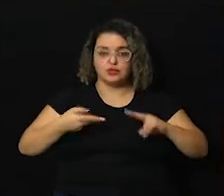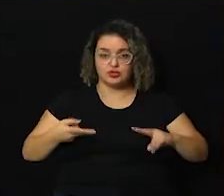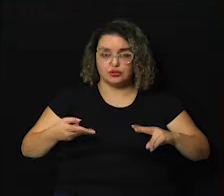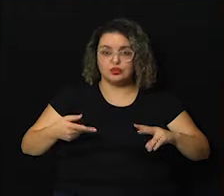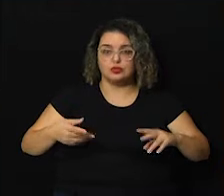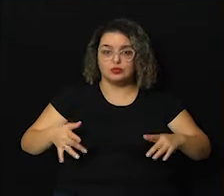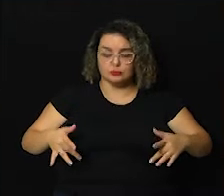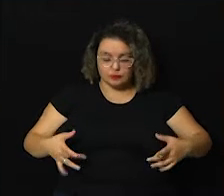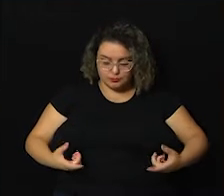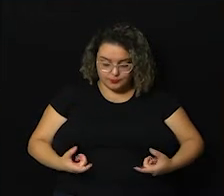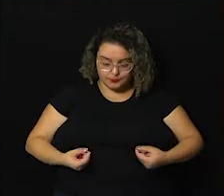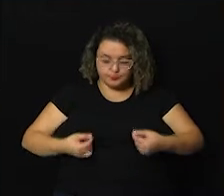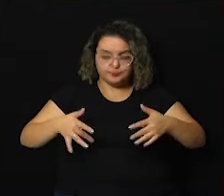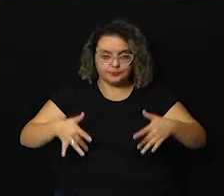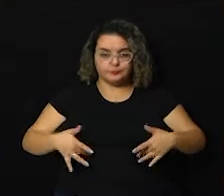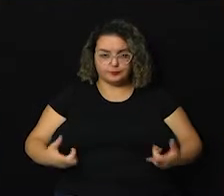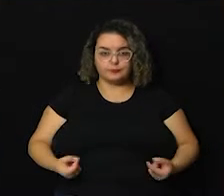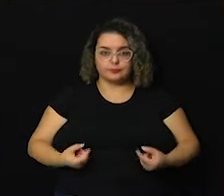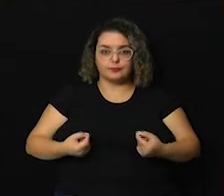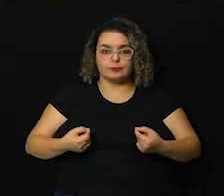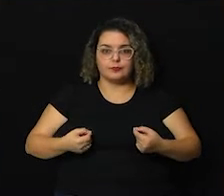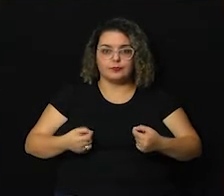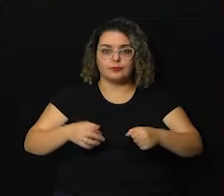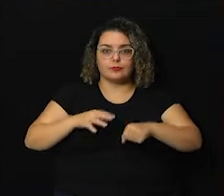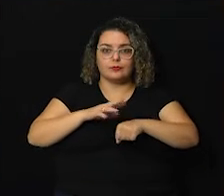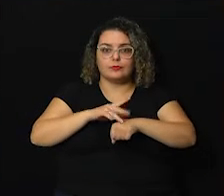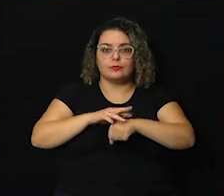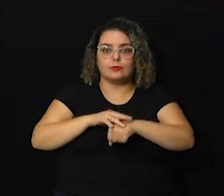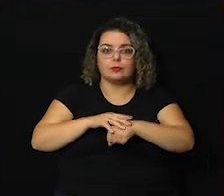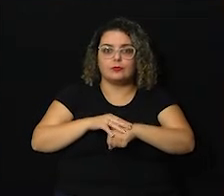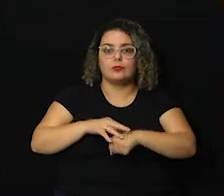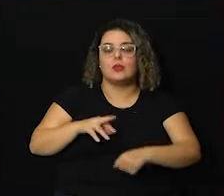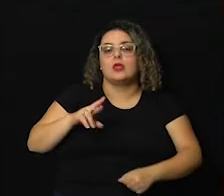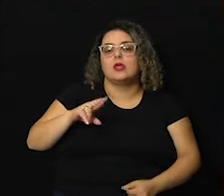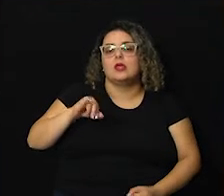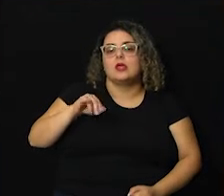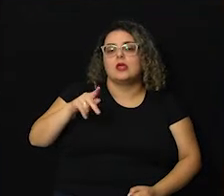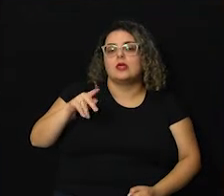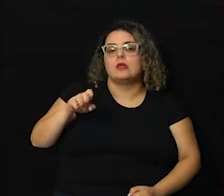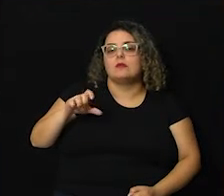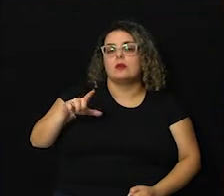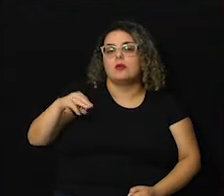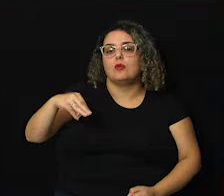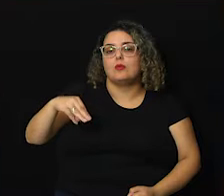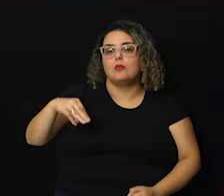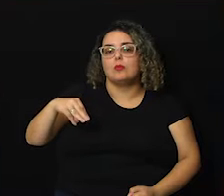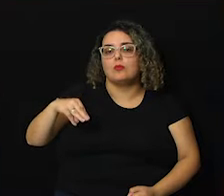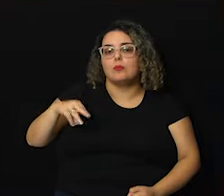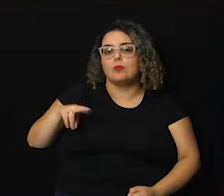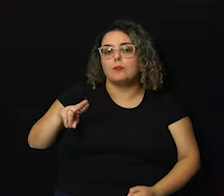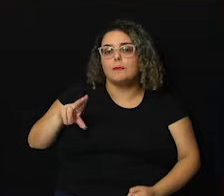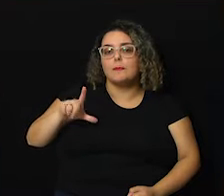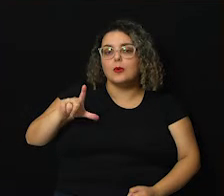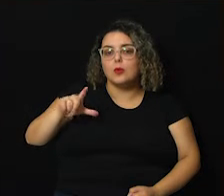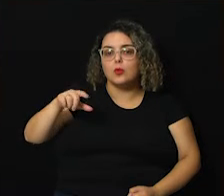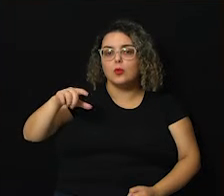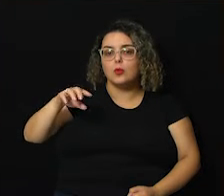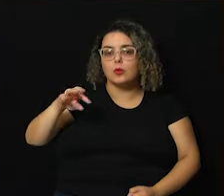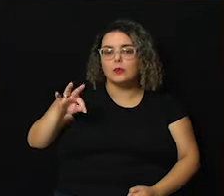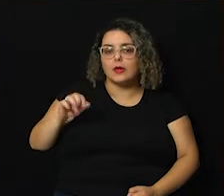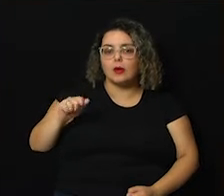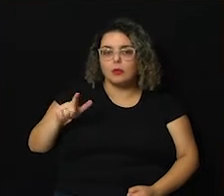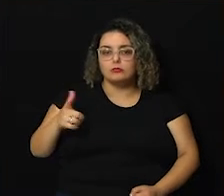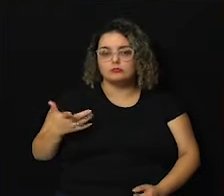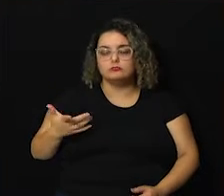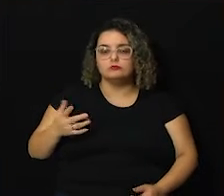renal ele é associado a uma doença que chama doença de von Hippel-Lindau. Essa doença é